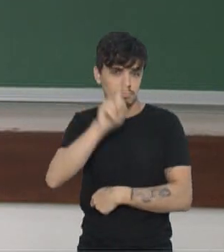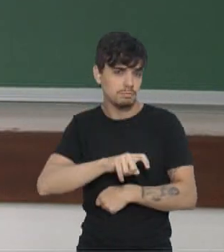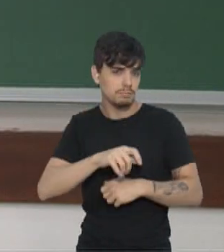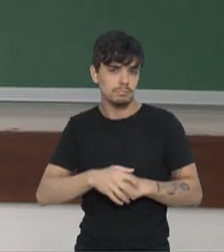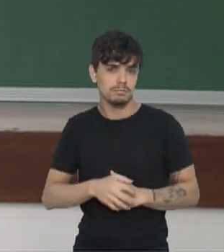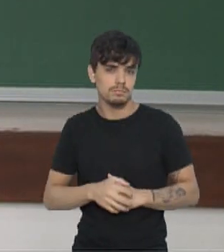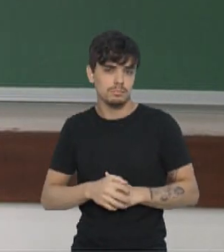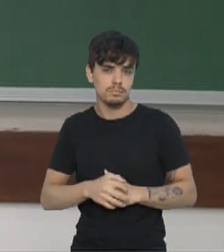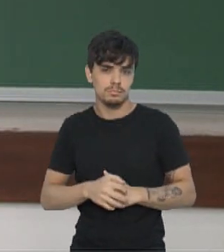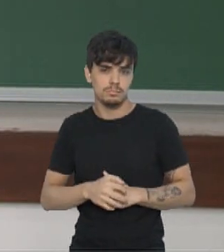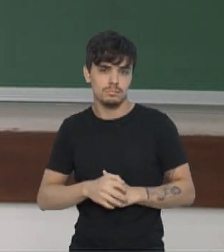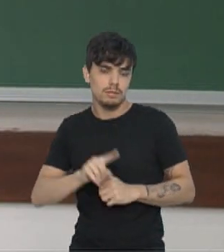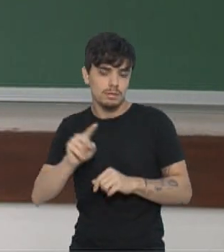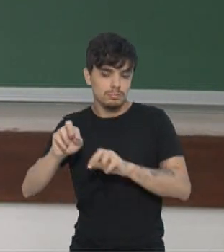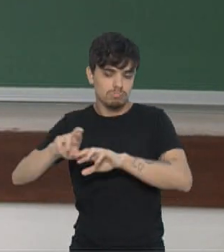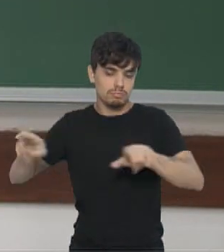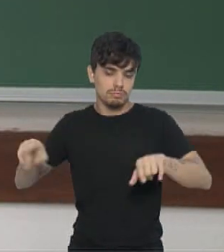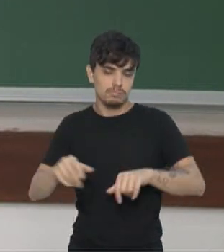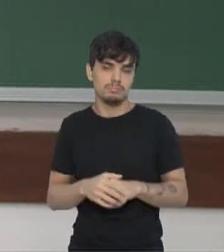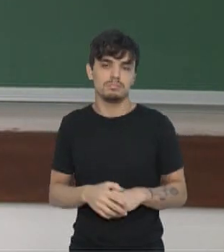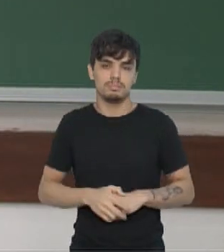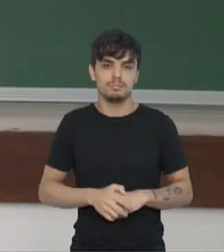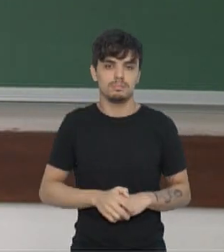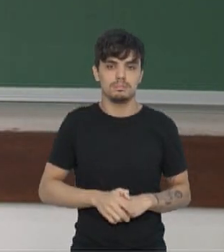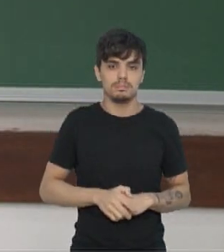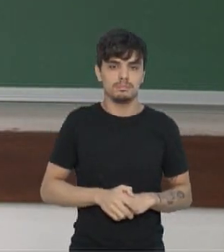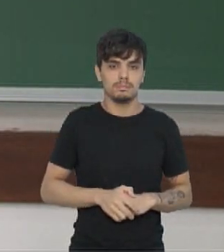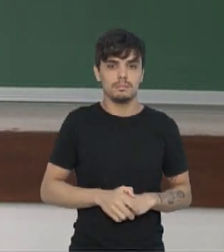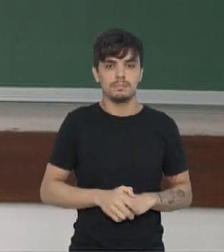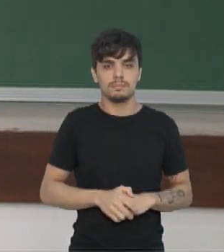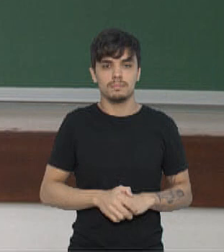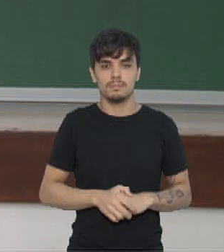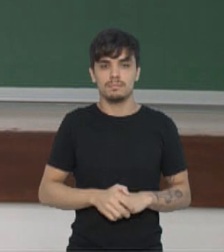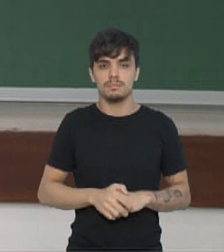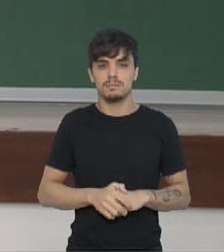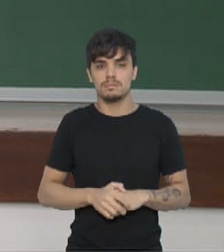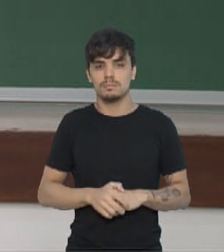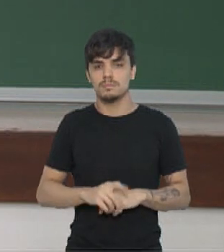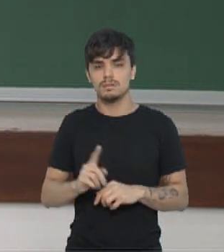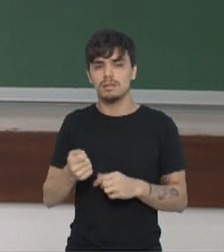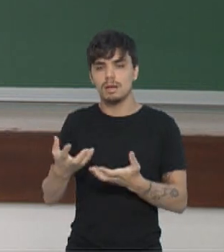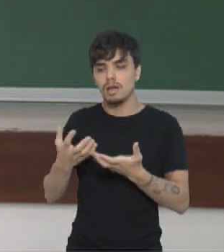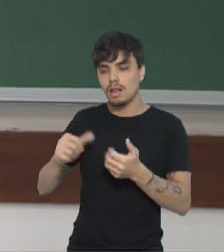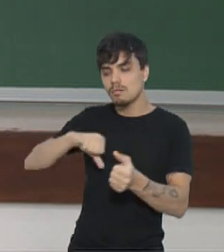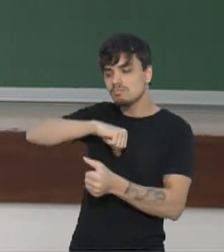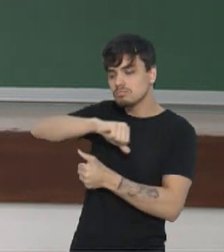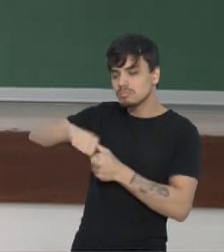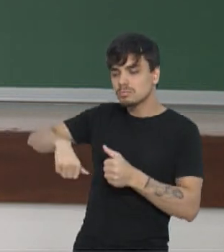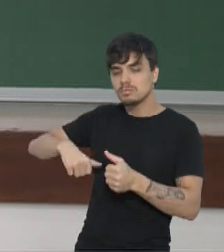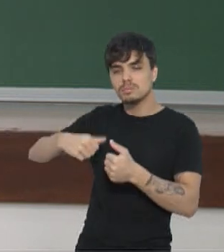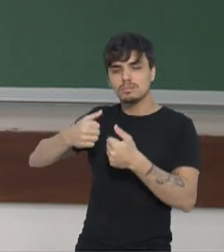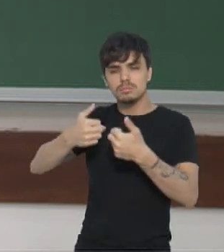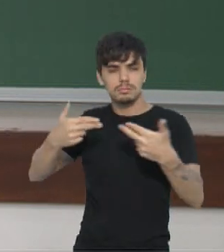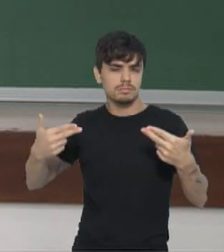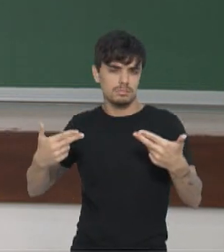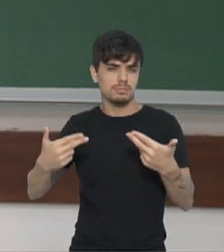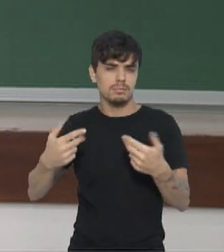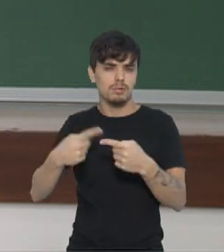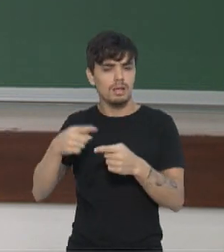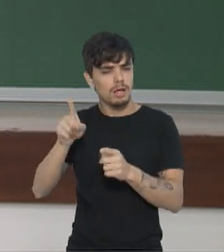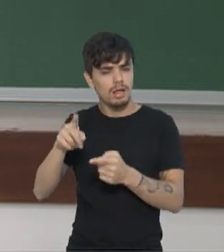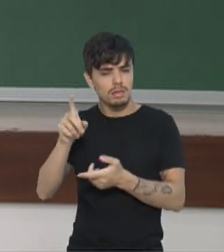e não diferente. Não adianta querer mudar, inverter as coisas, que a perfeição é do jeito que